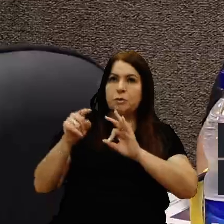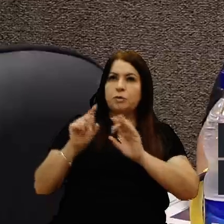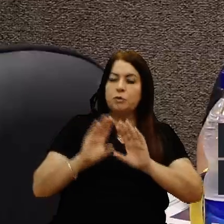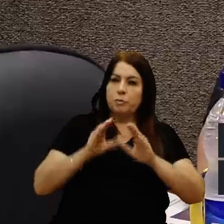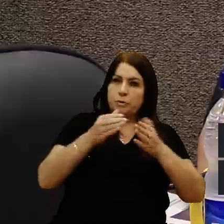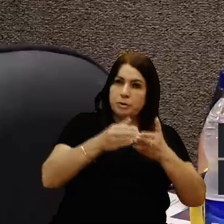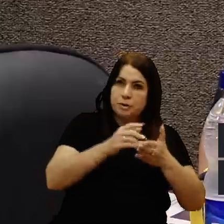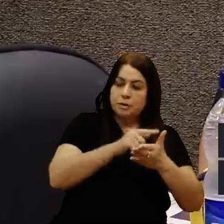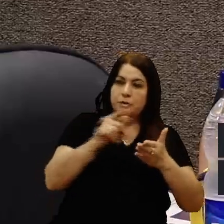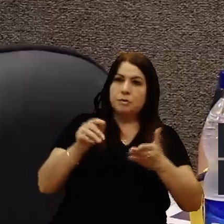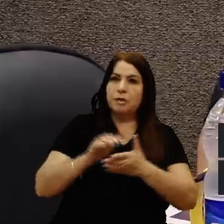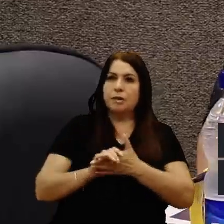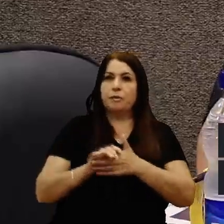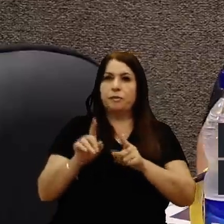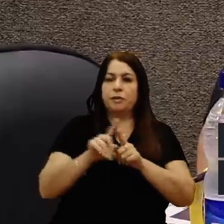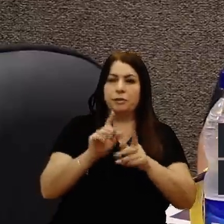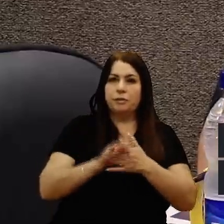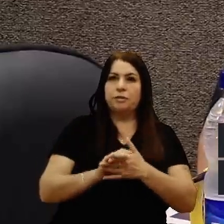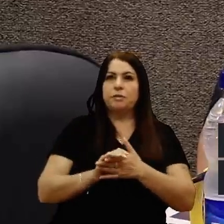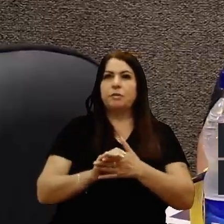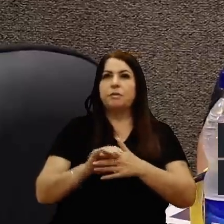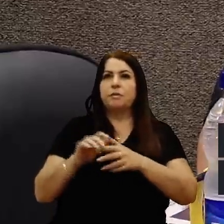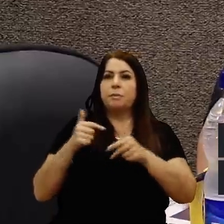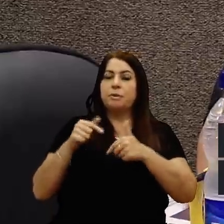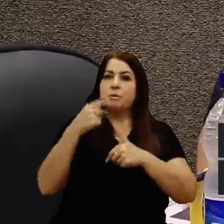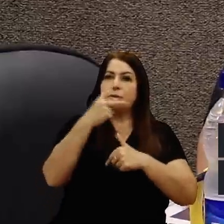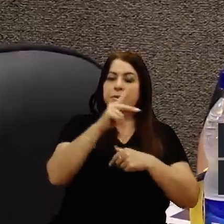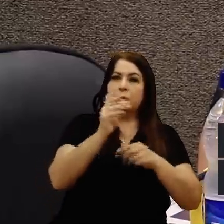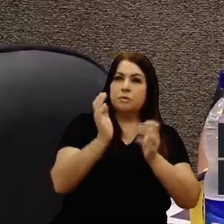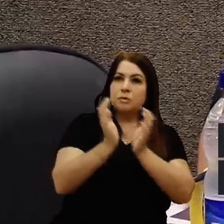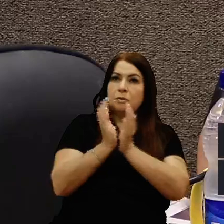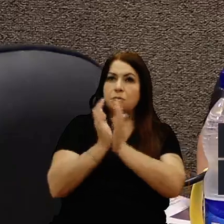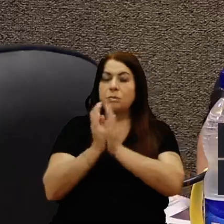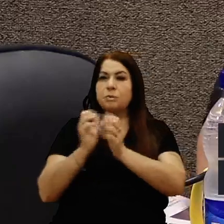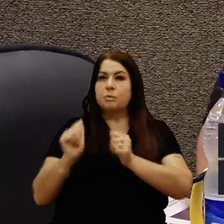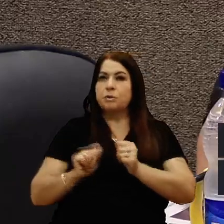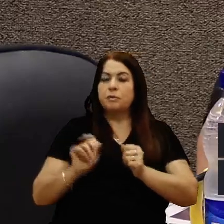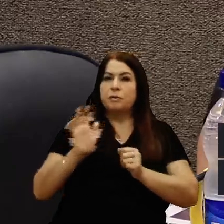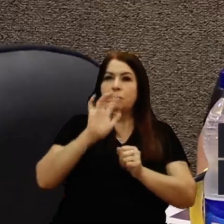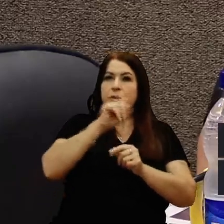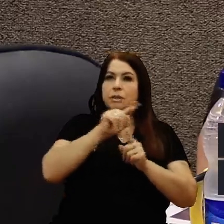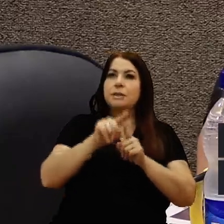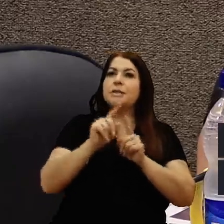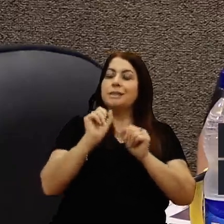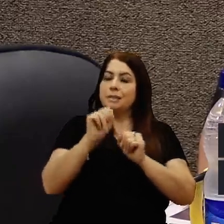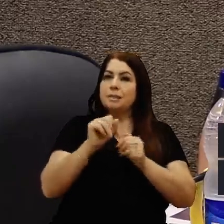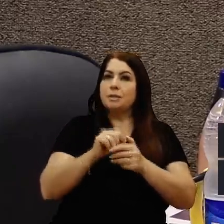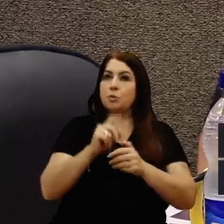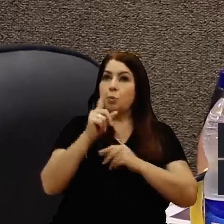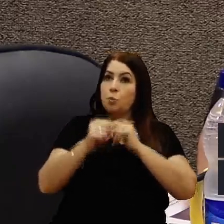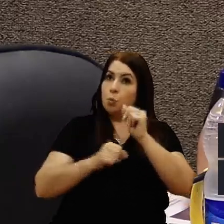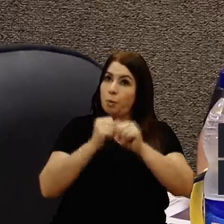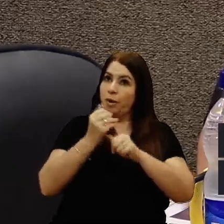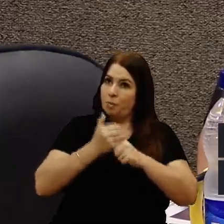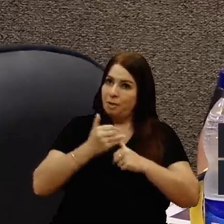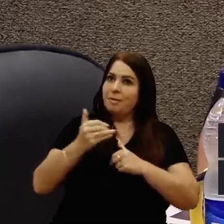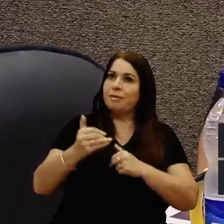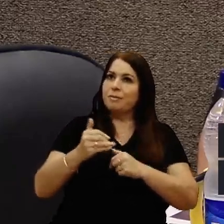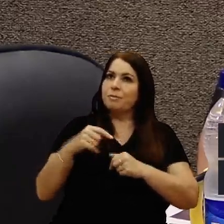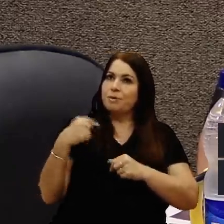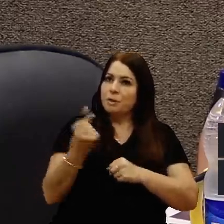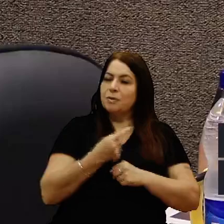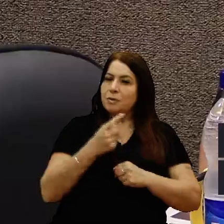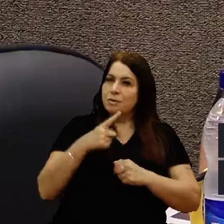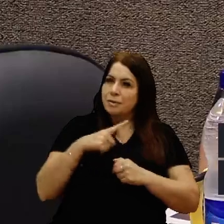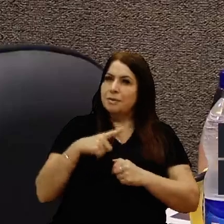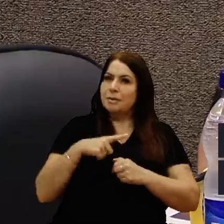comissões, nas frentes parlamentares. O trabalho seu e da sua equipe deve ser valorizado, sim. 1 ano de mandato, né? Então, para nós